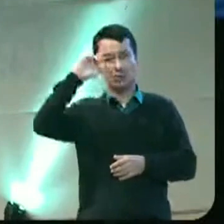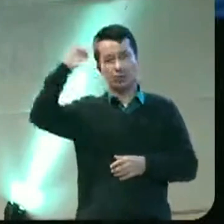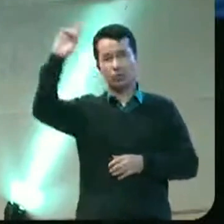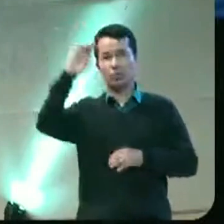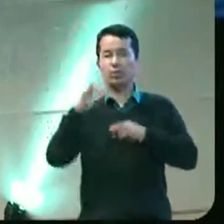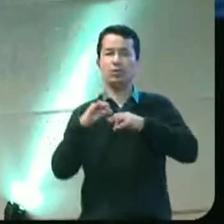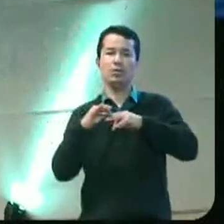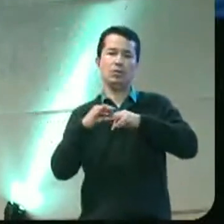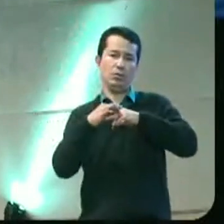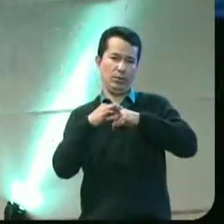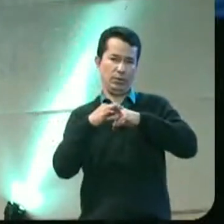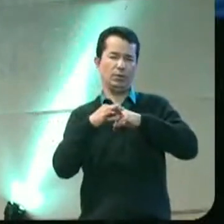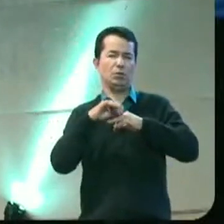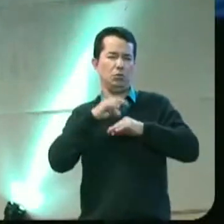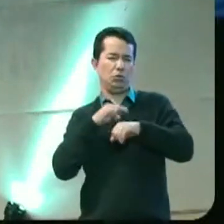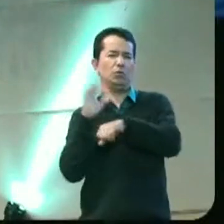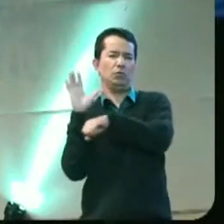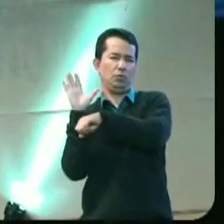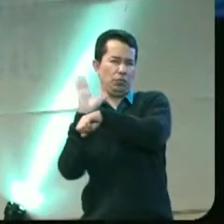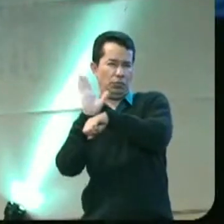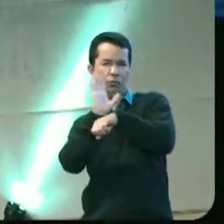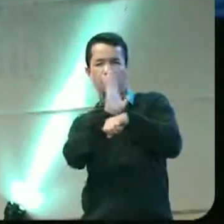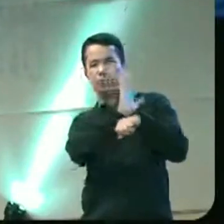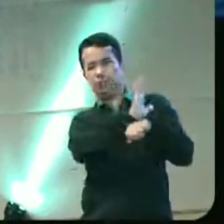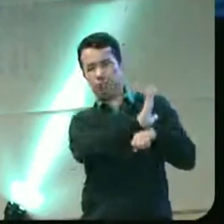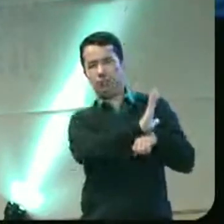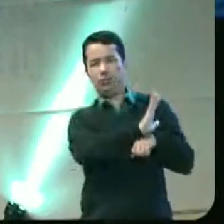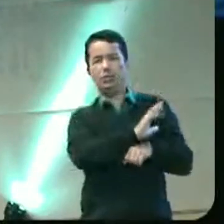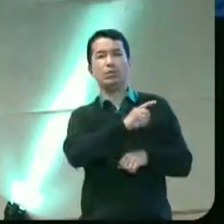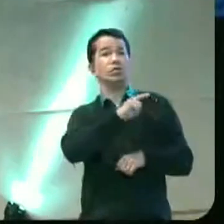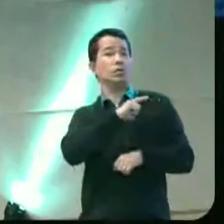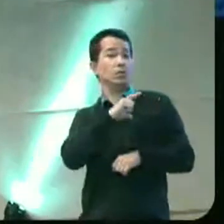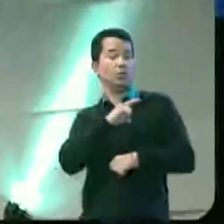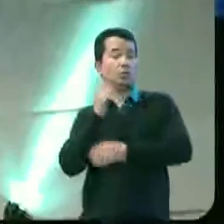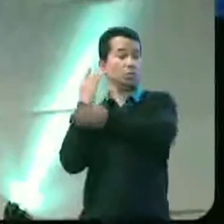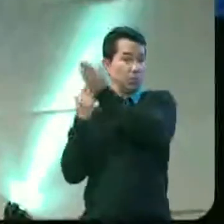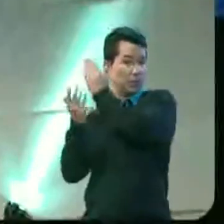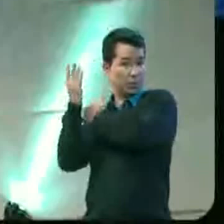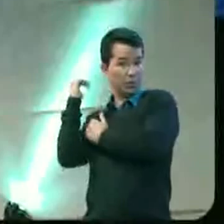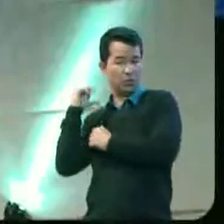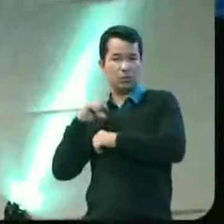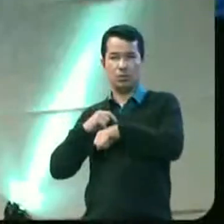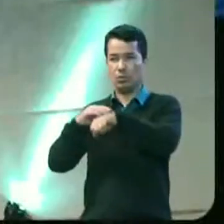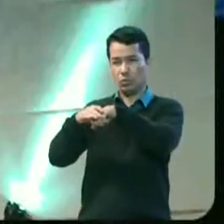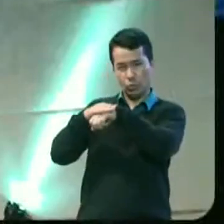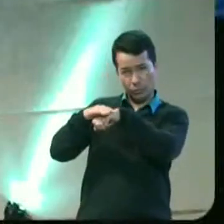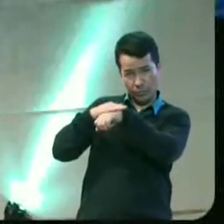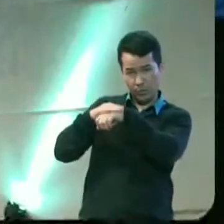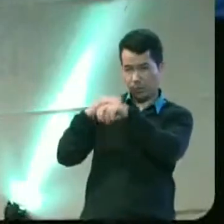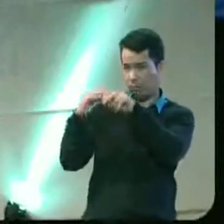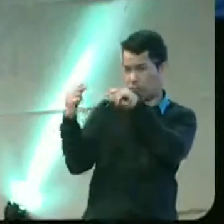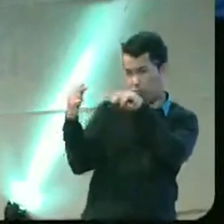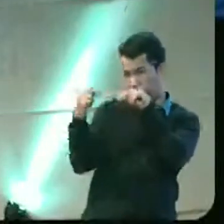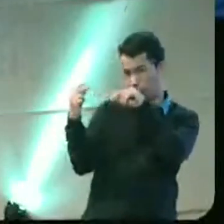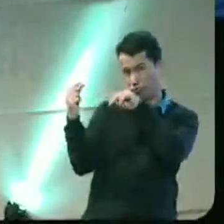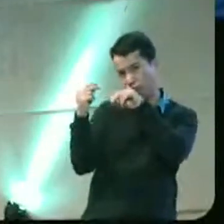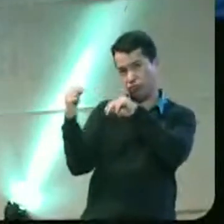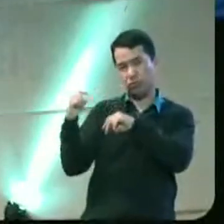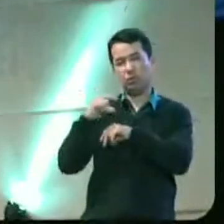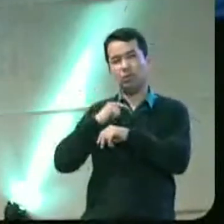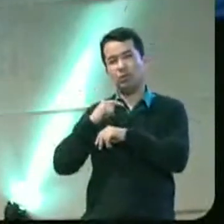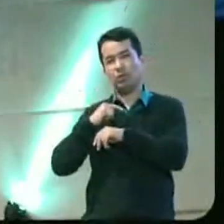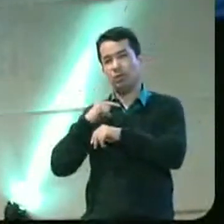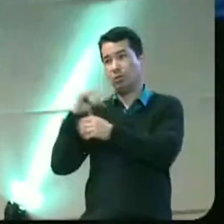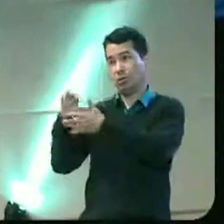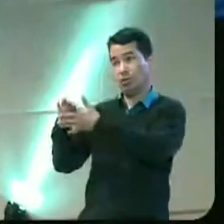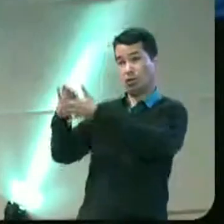também fizeram alguns filmes desse livro, e em determinado momento ali existe uma conversa entre o personagem principal,